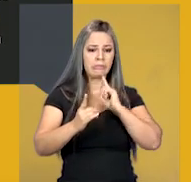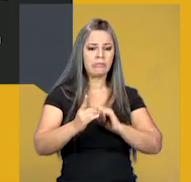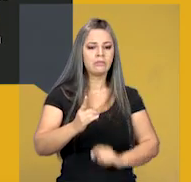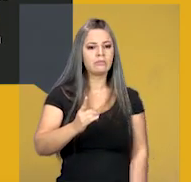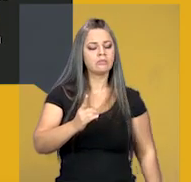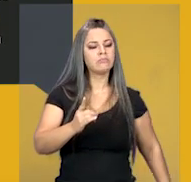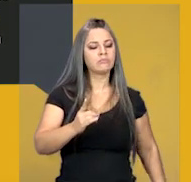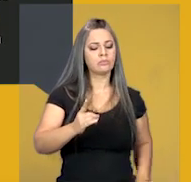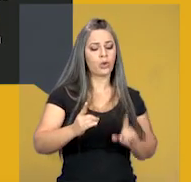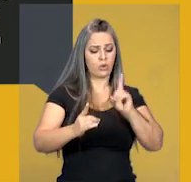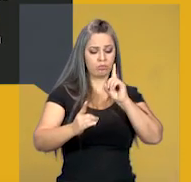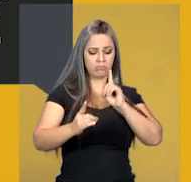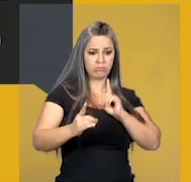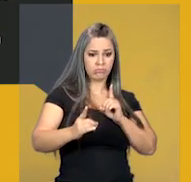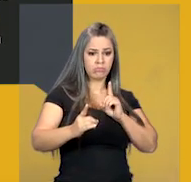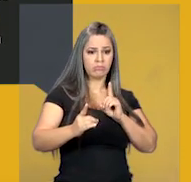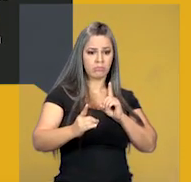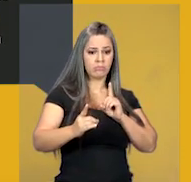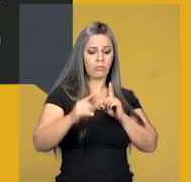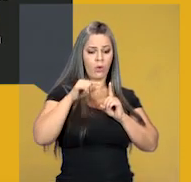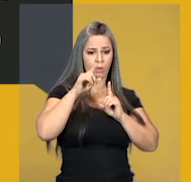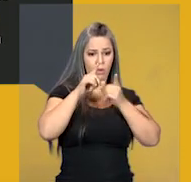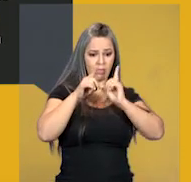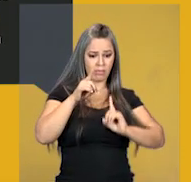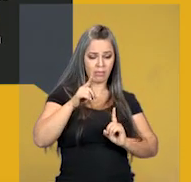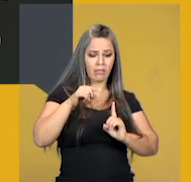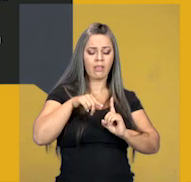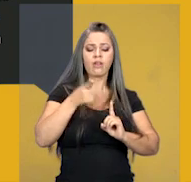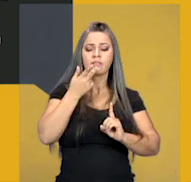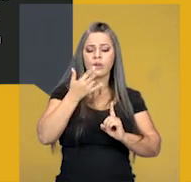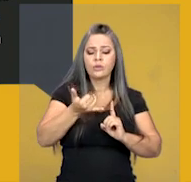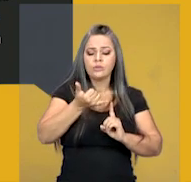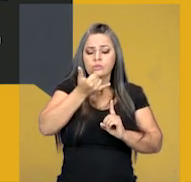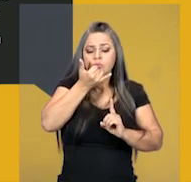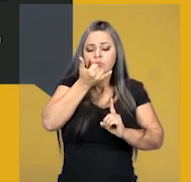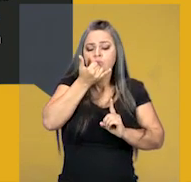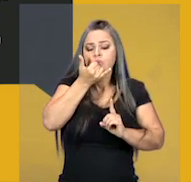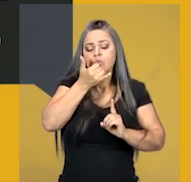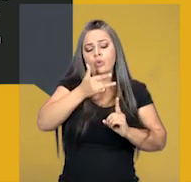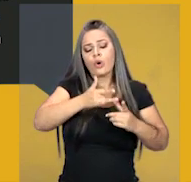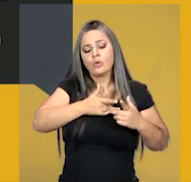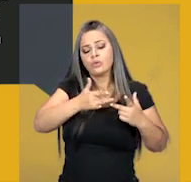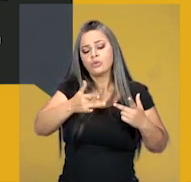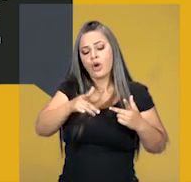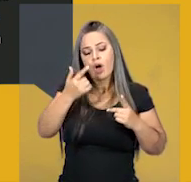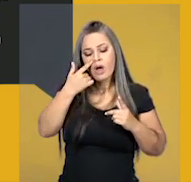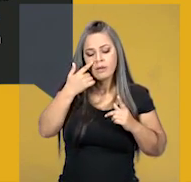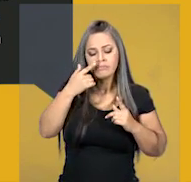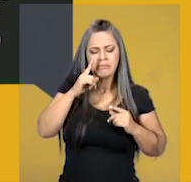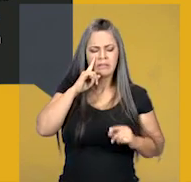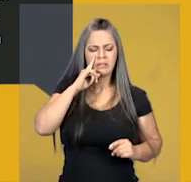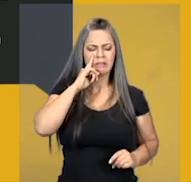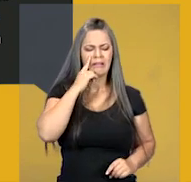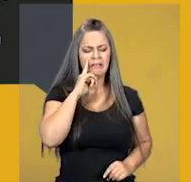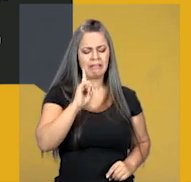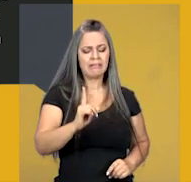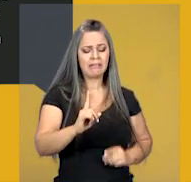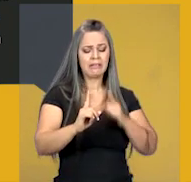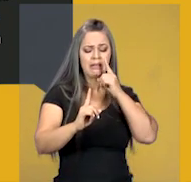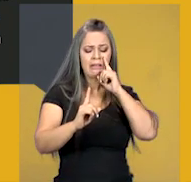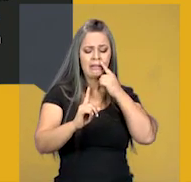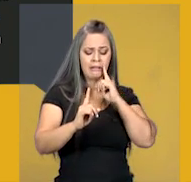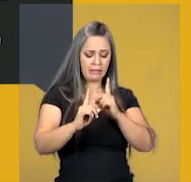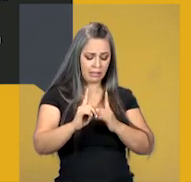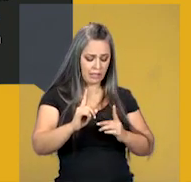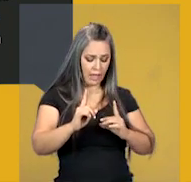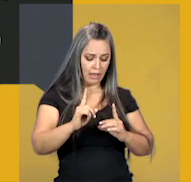Tupã, principal deus da sua tribo, ficou com dó e transformou as lágrimas de Potira em diamantes, que se misturaram